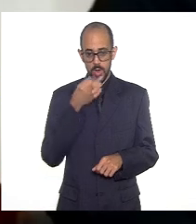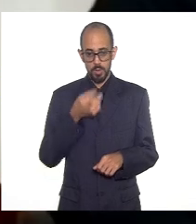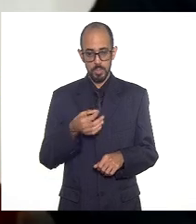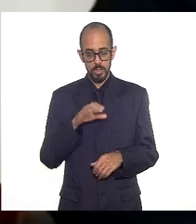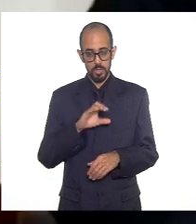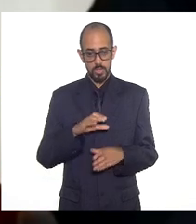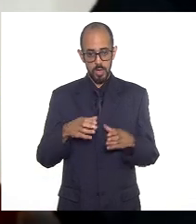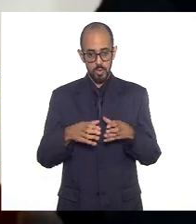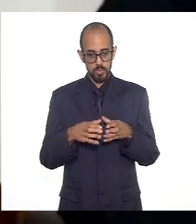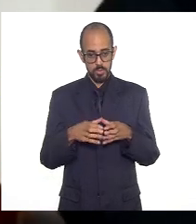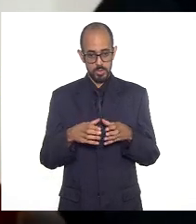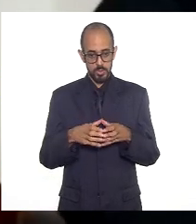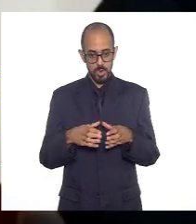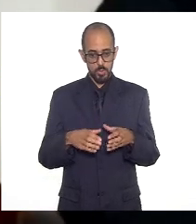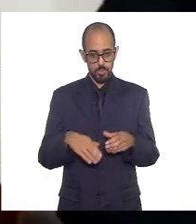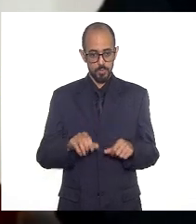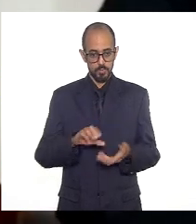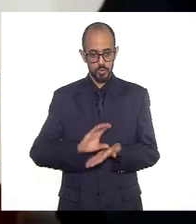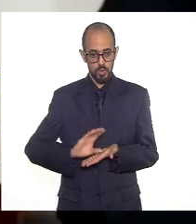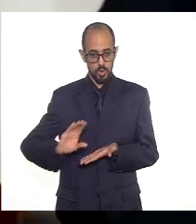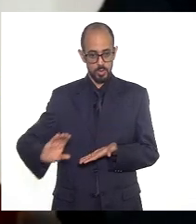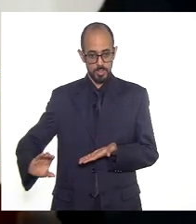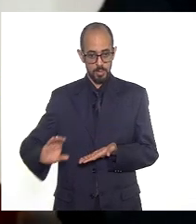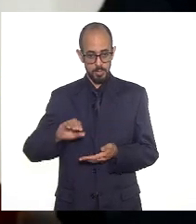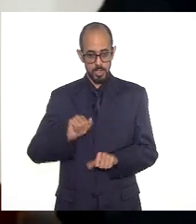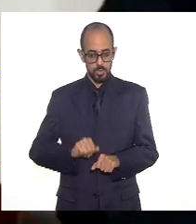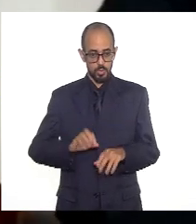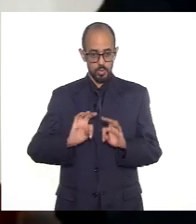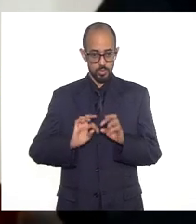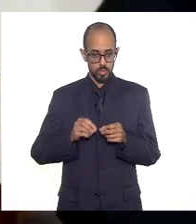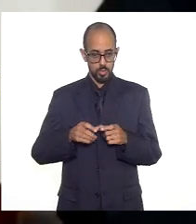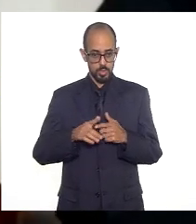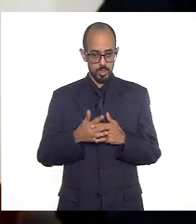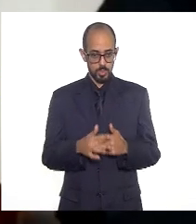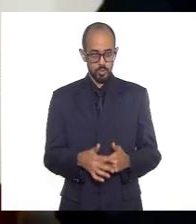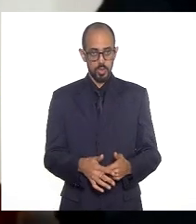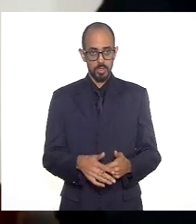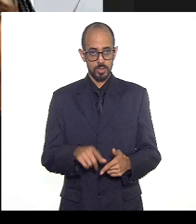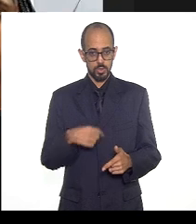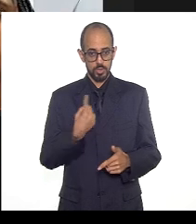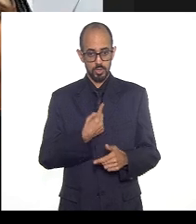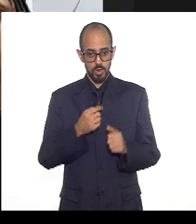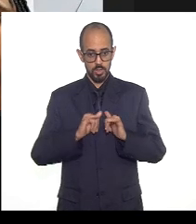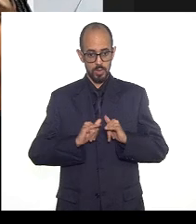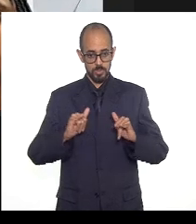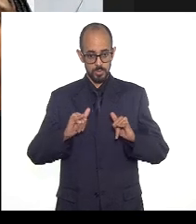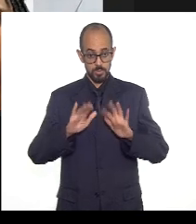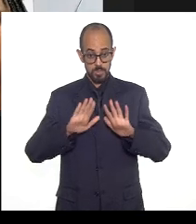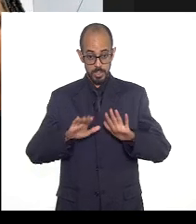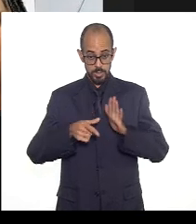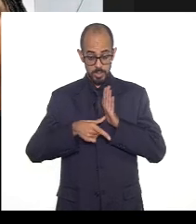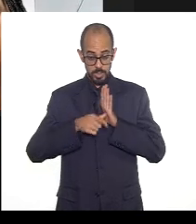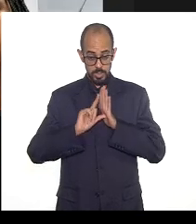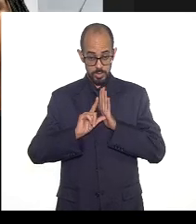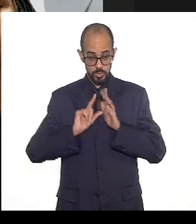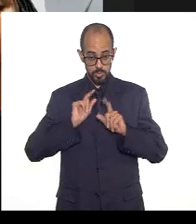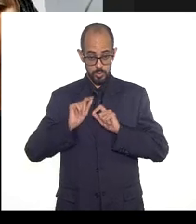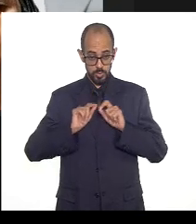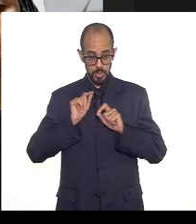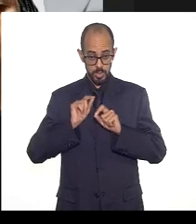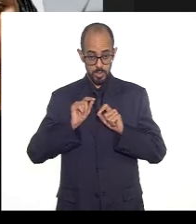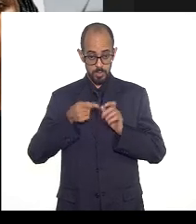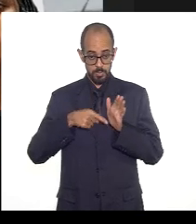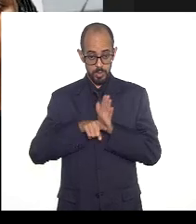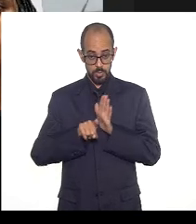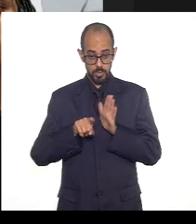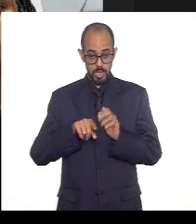comissão de orçamento, com as devidas correções que já afirmamos aqui. Antes, porém,